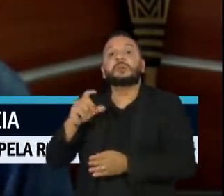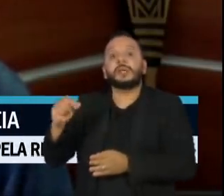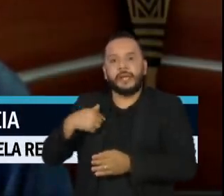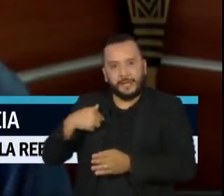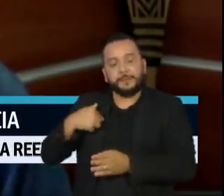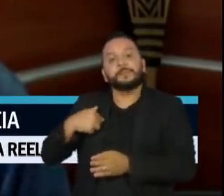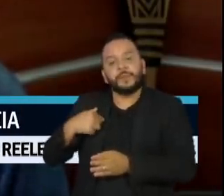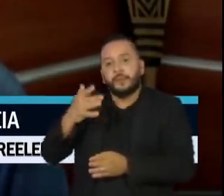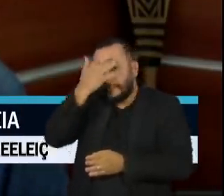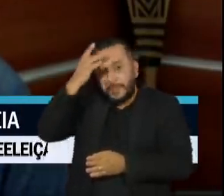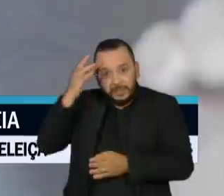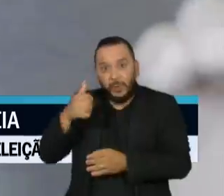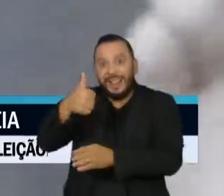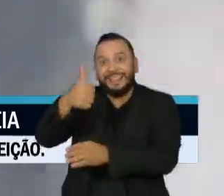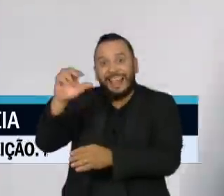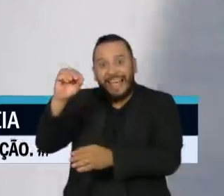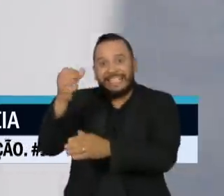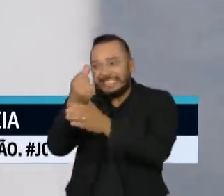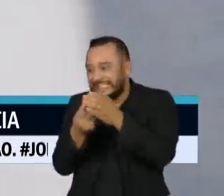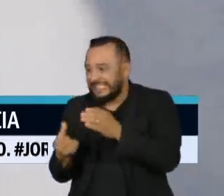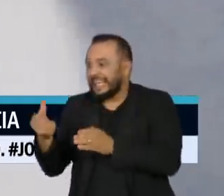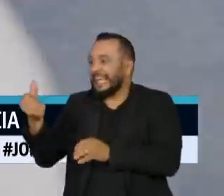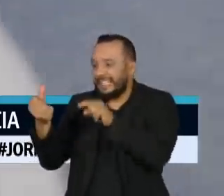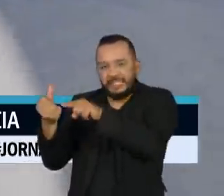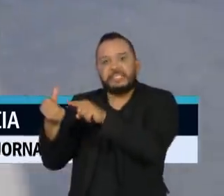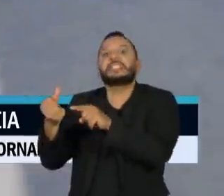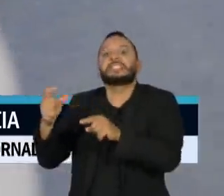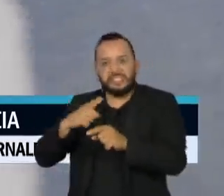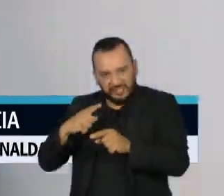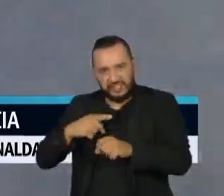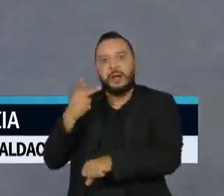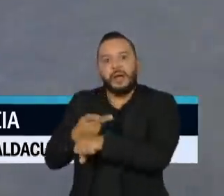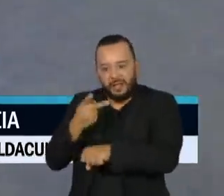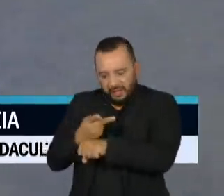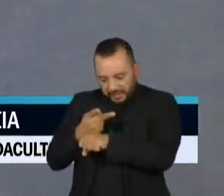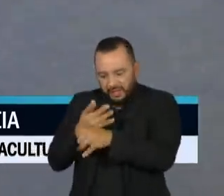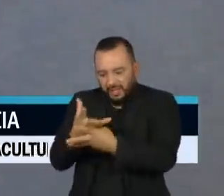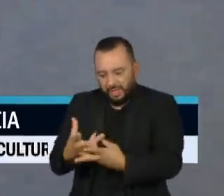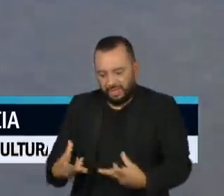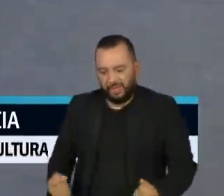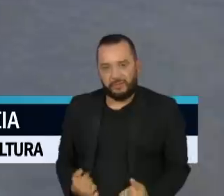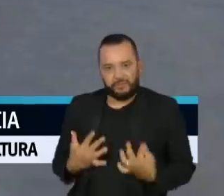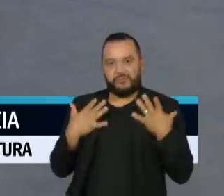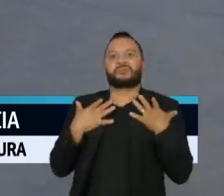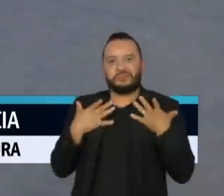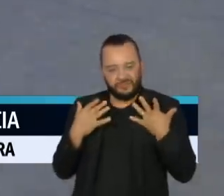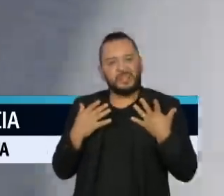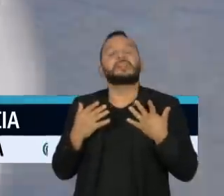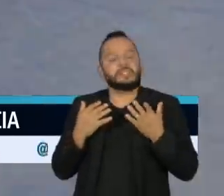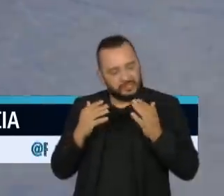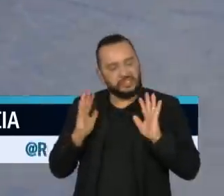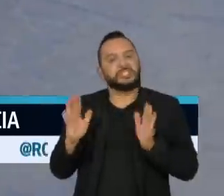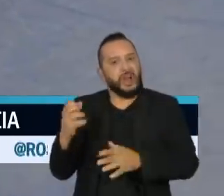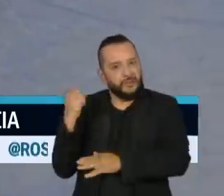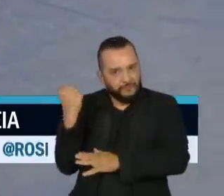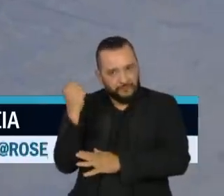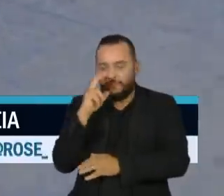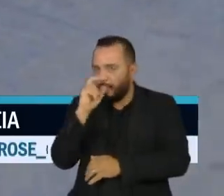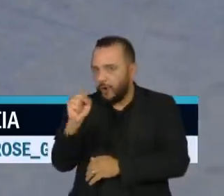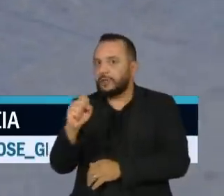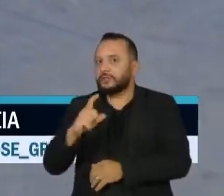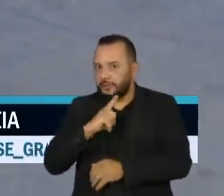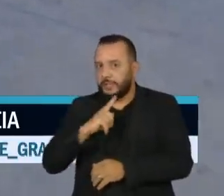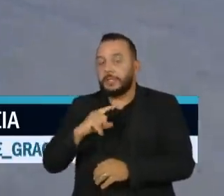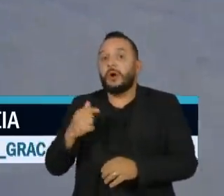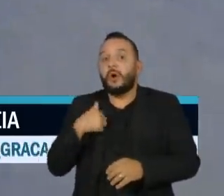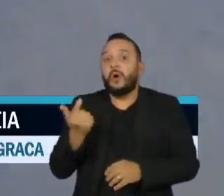apresentaram níveis elevados. E na aldeia que fica situada nas margens do rio Jamantim, bem próximas às atividades de mineração,